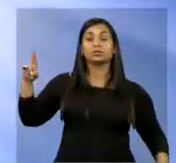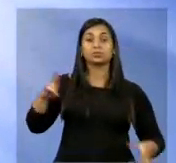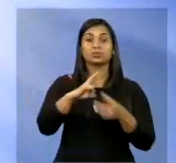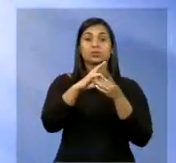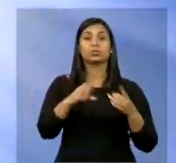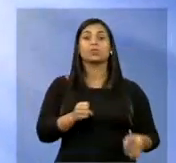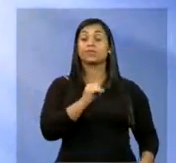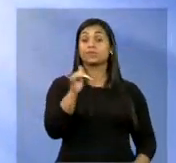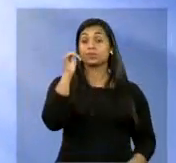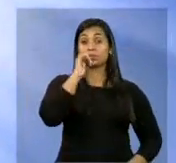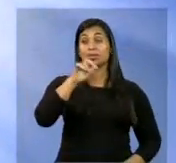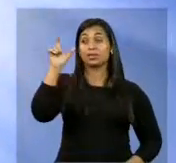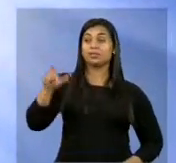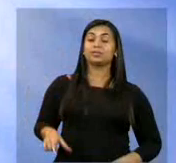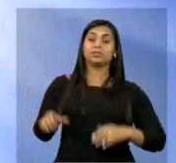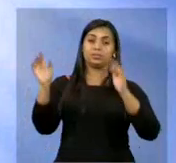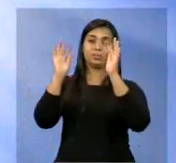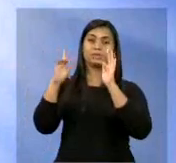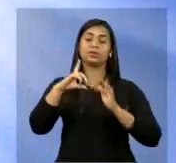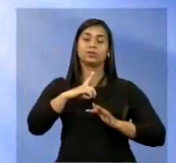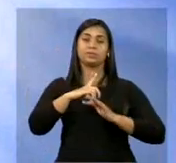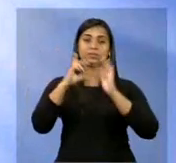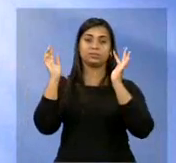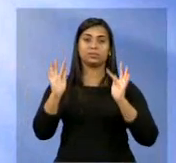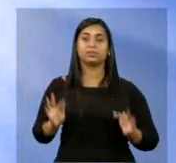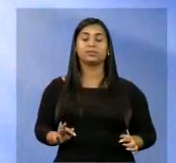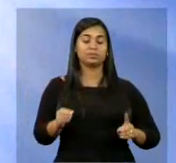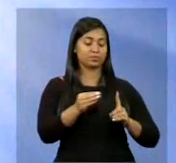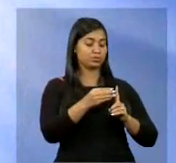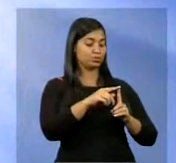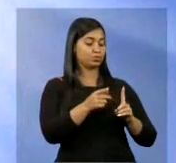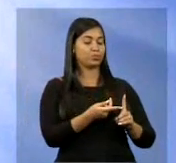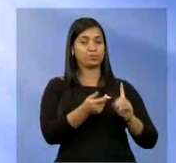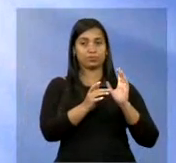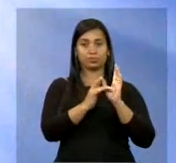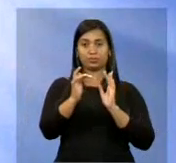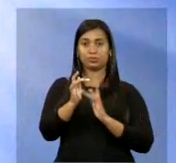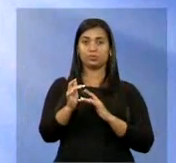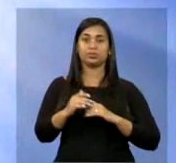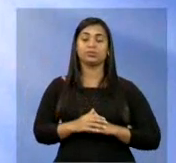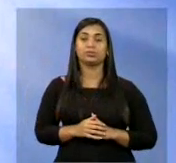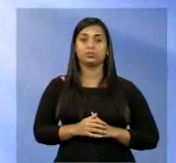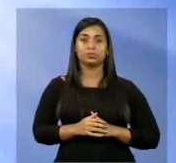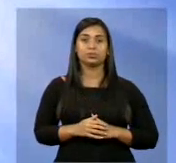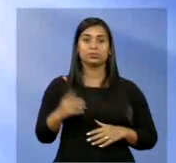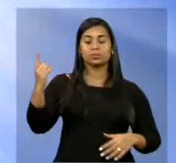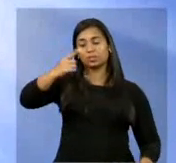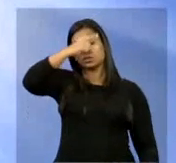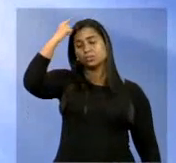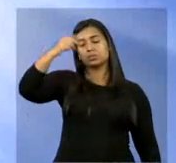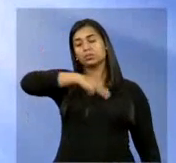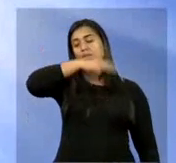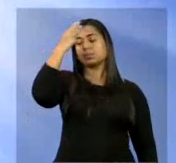de graça, o Senhor é convosco. Bendita sois vós entre as mulheres e bendito é o fruto do vosso ventre,